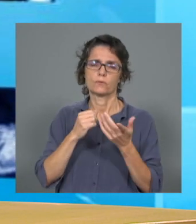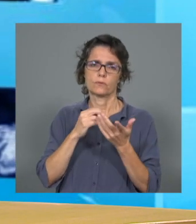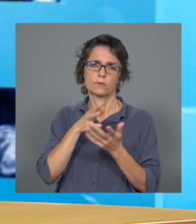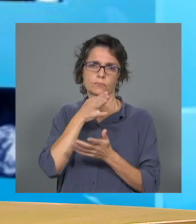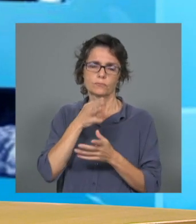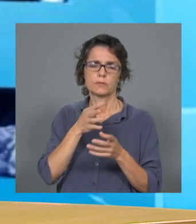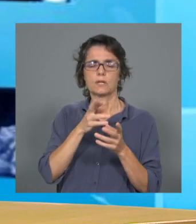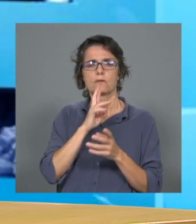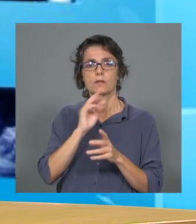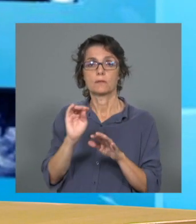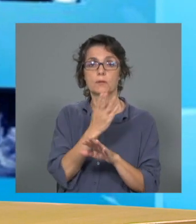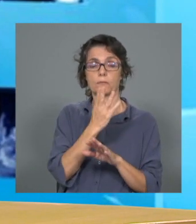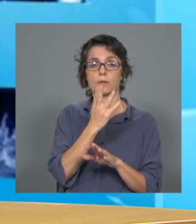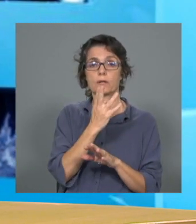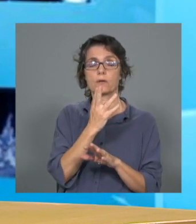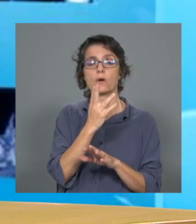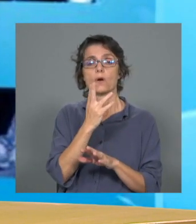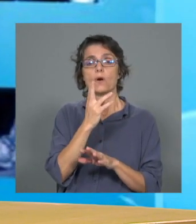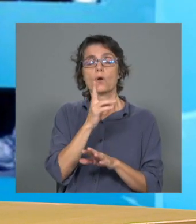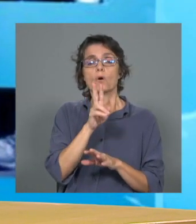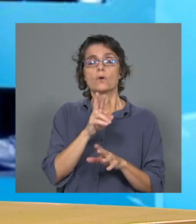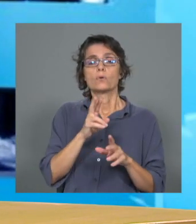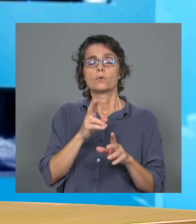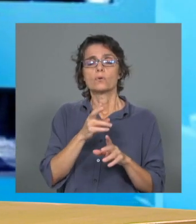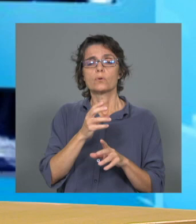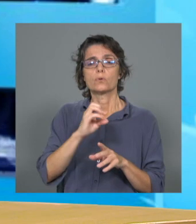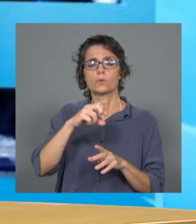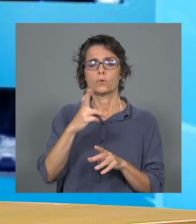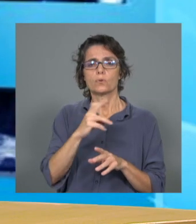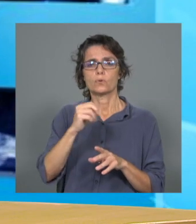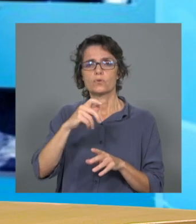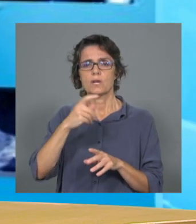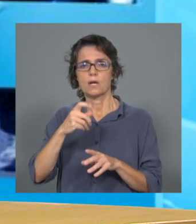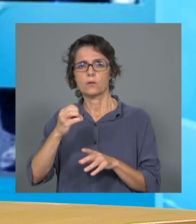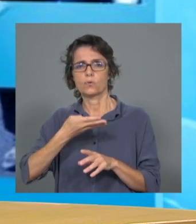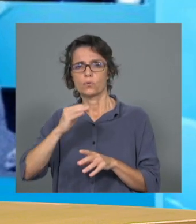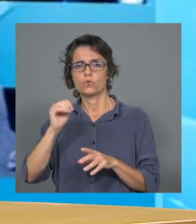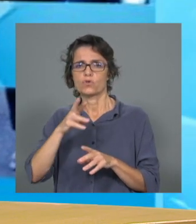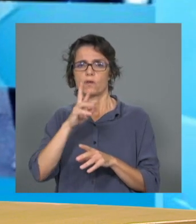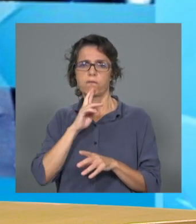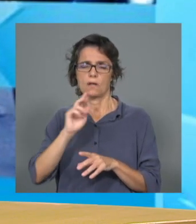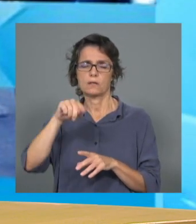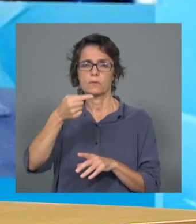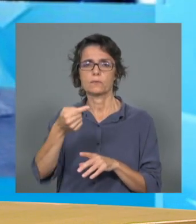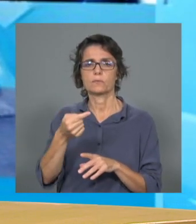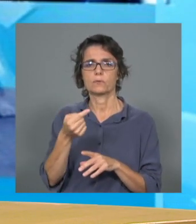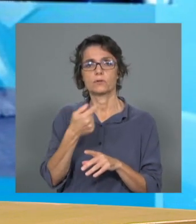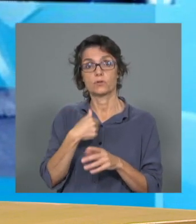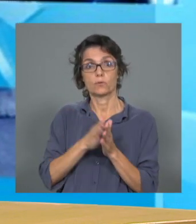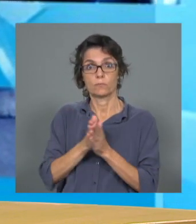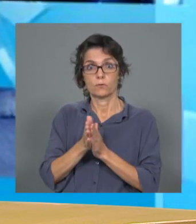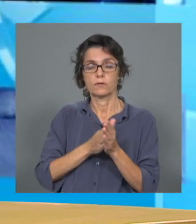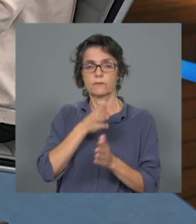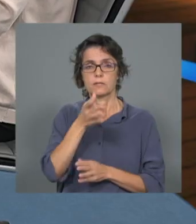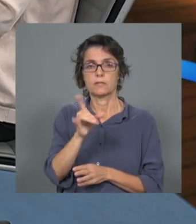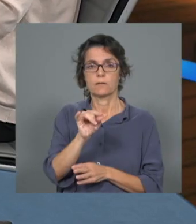os Cruzados de Fátima e agora o movimento da mensagem de Fátima, e simultaneamente há aqui, e eu não podia perder esta oportunidade para fazer